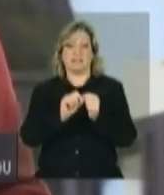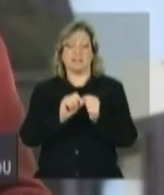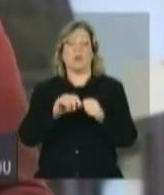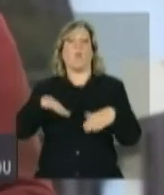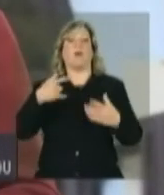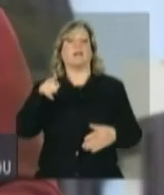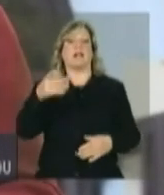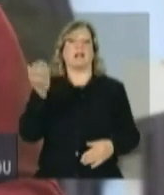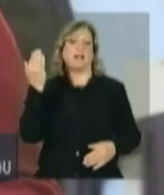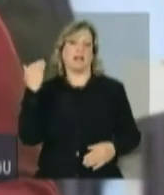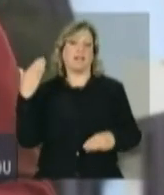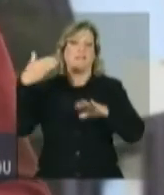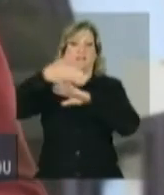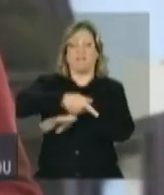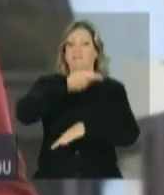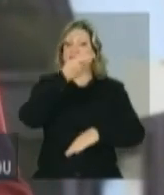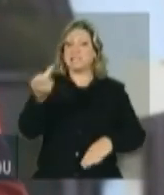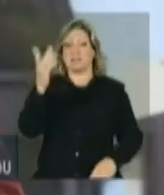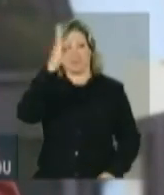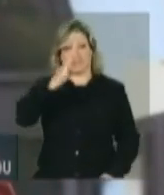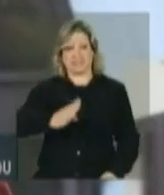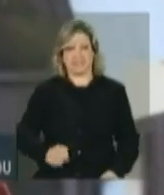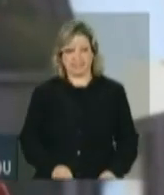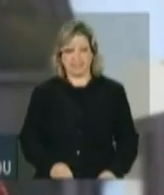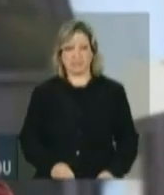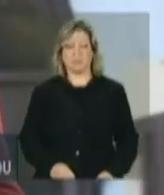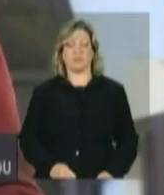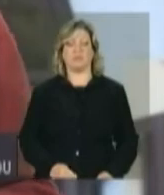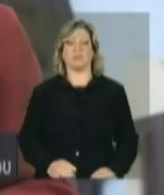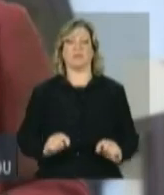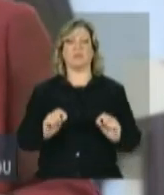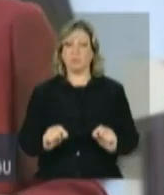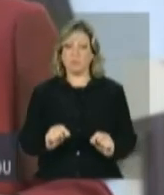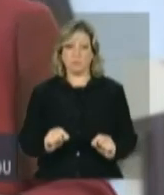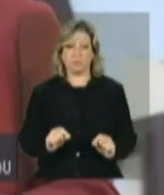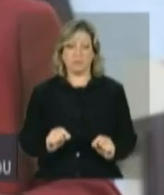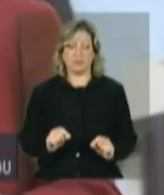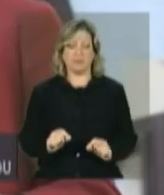visita ao Brasil, em que